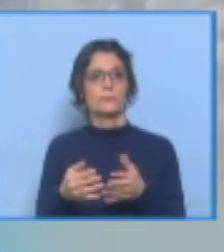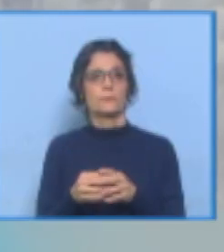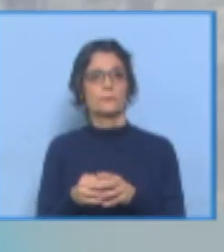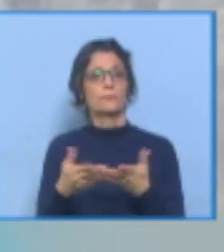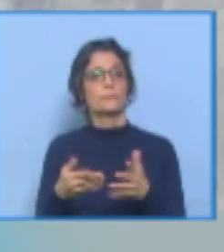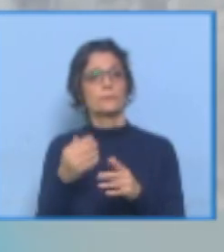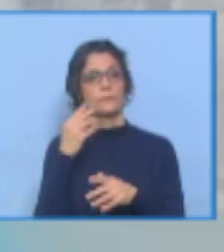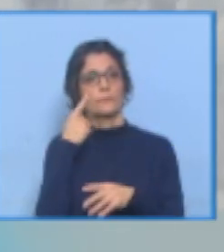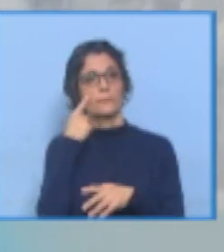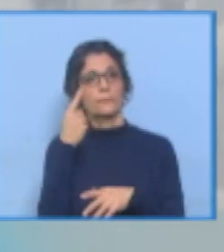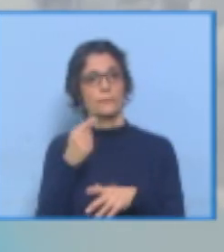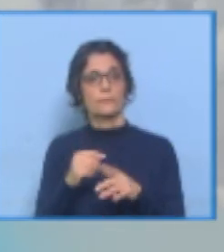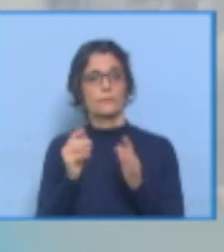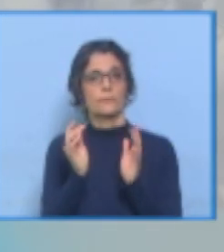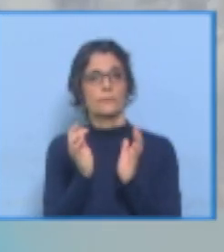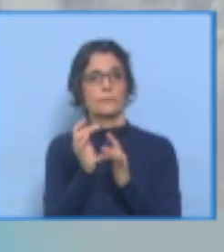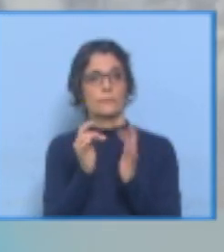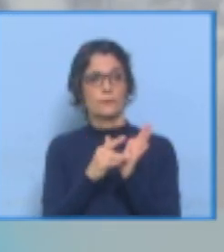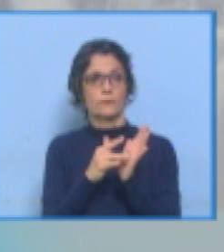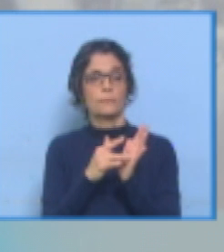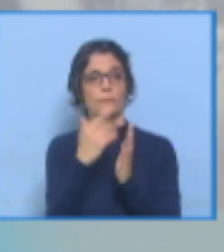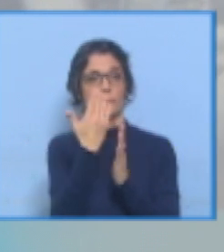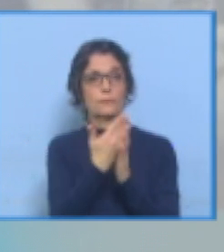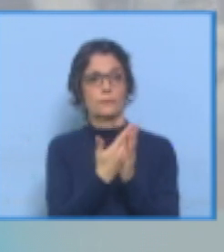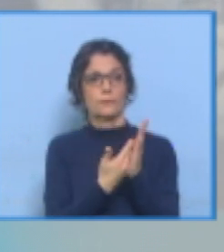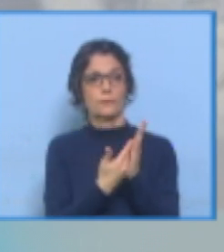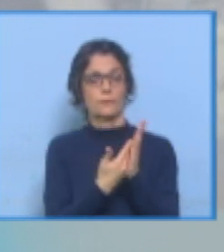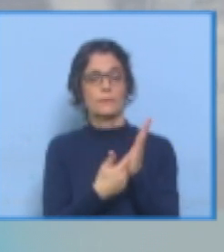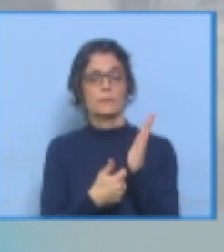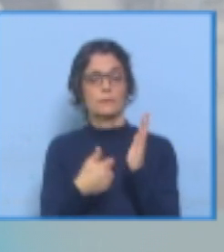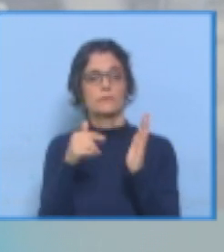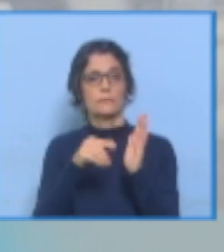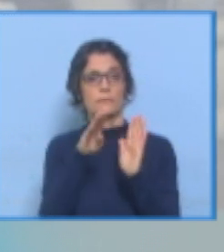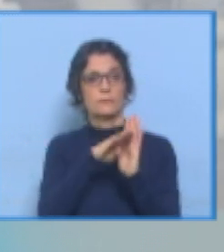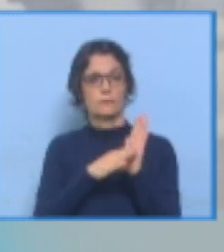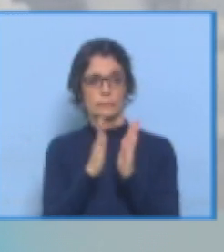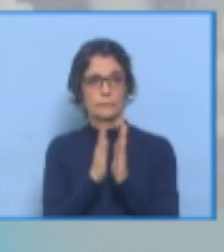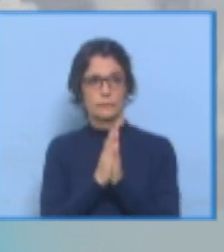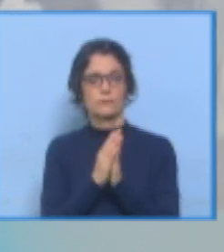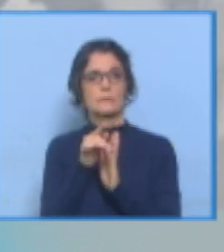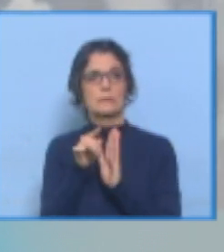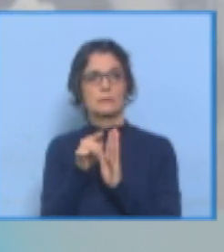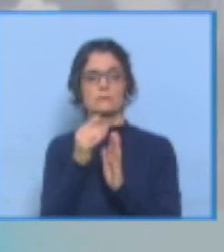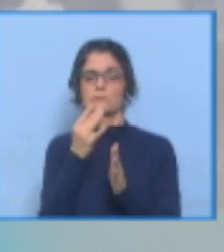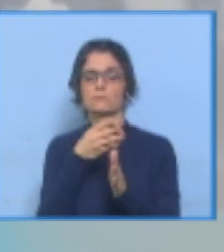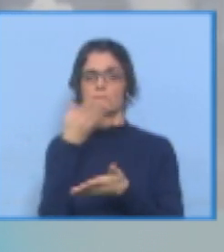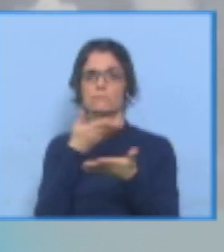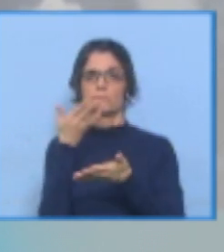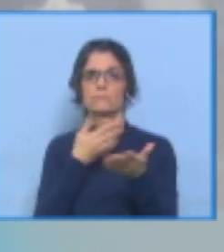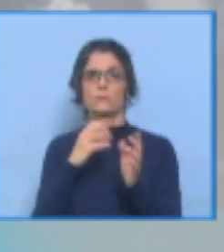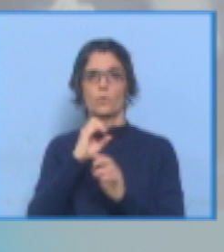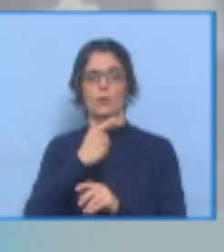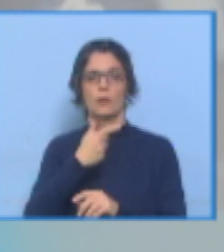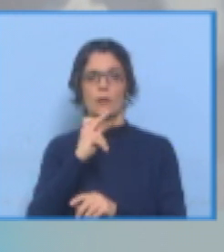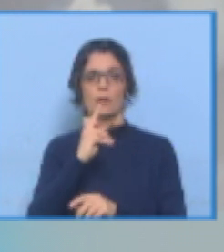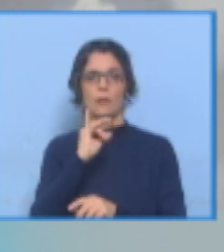Veja o portal agência.eclesia.pt, onde atualizamos este e outros temas. Falamos agora com Catarina Martins Bittencourt